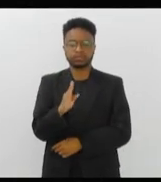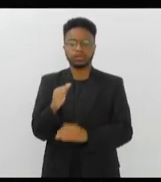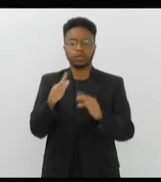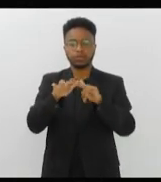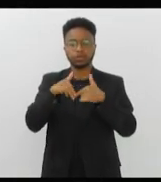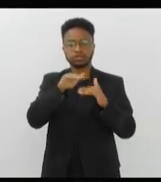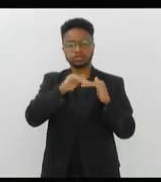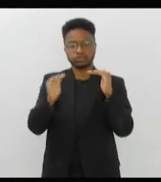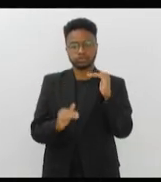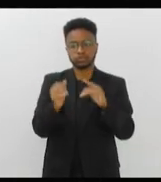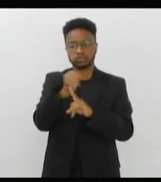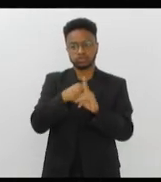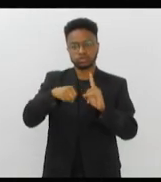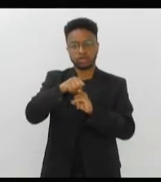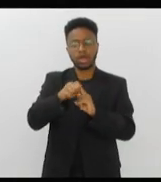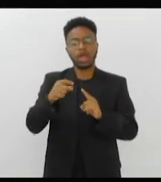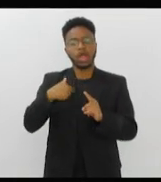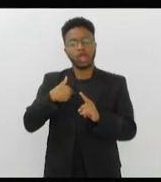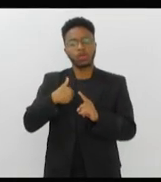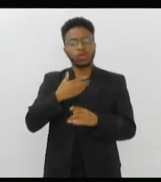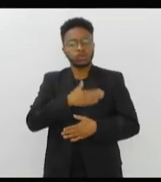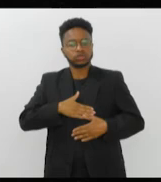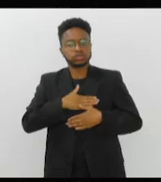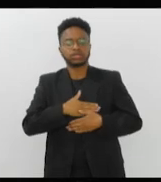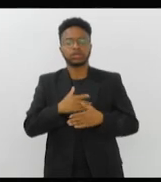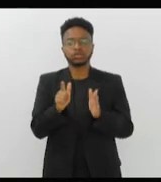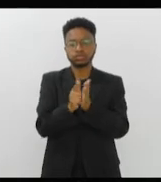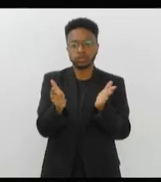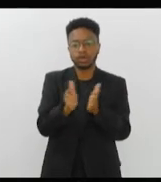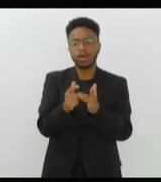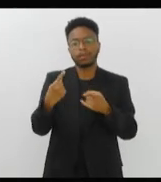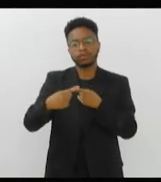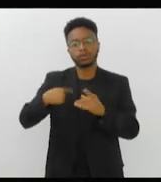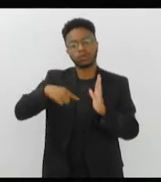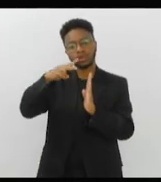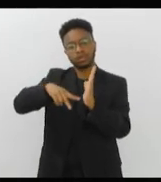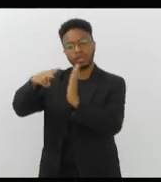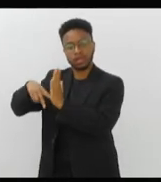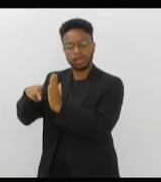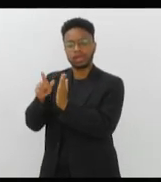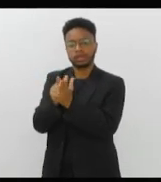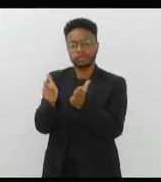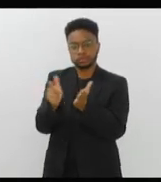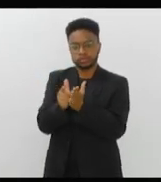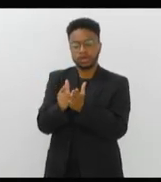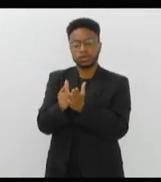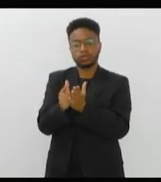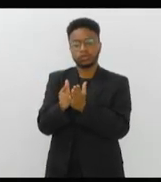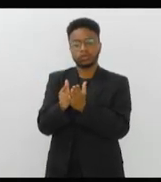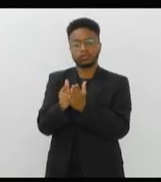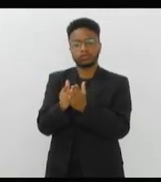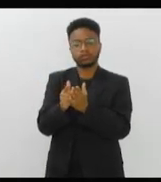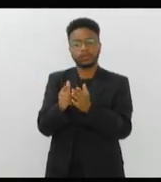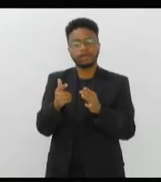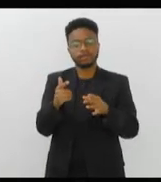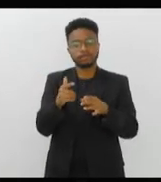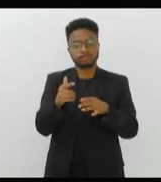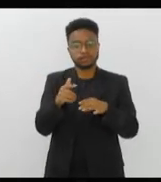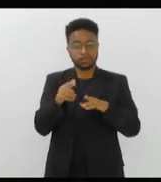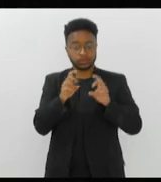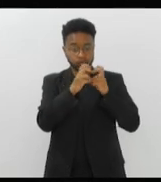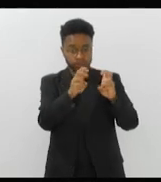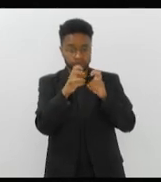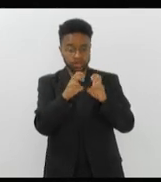pelo jornalismo lendo jornais que vendia nos trens entre a estação de Deodoro e de Nilópolis. Dia desses, li Canção para Ninar Menino